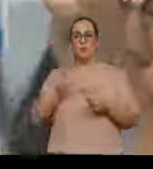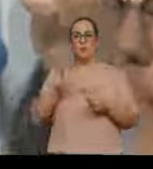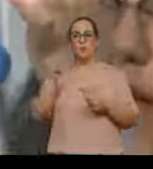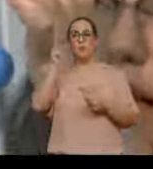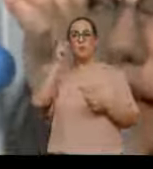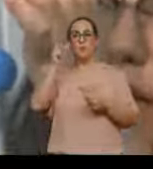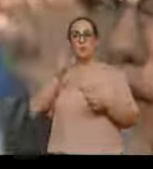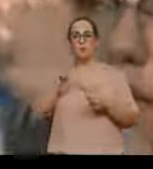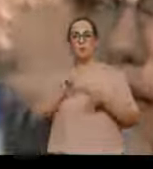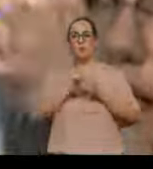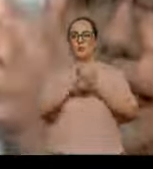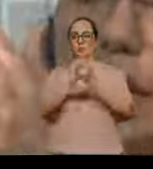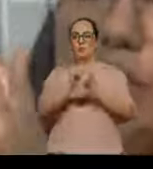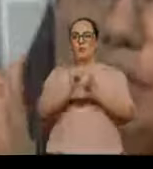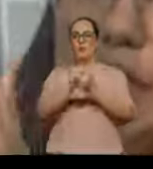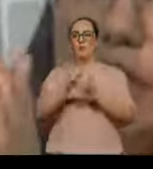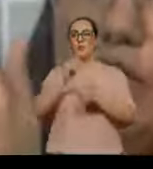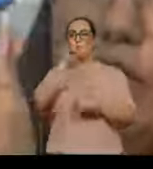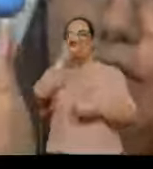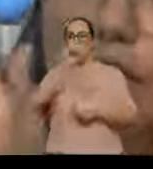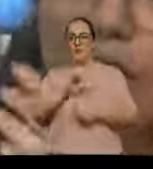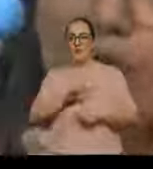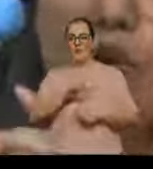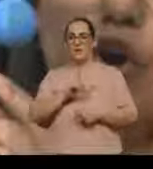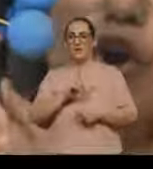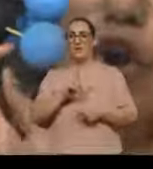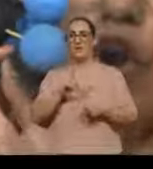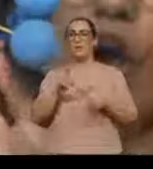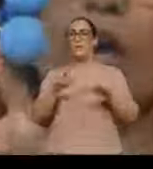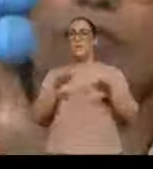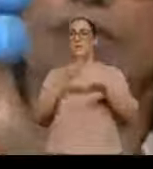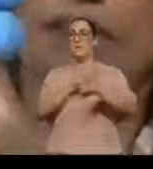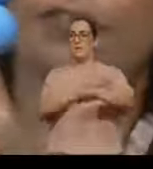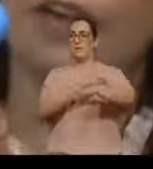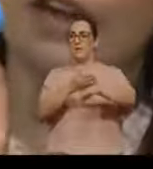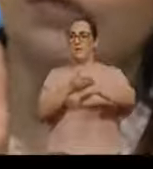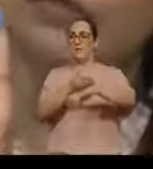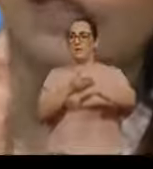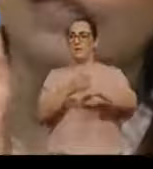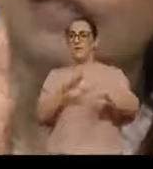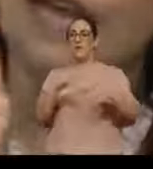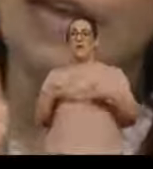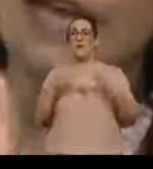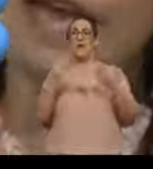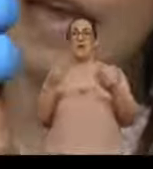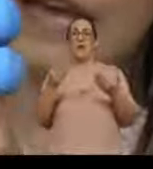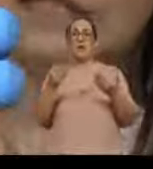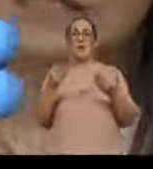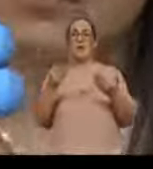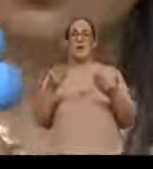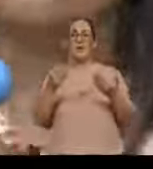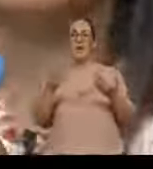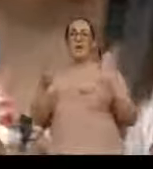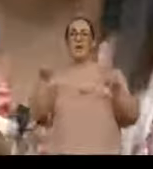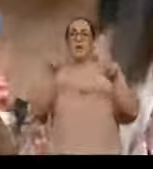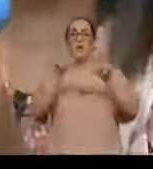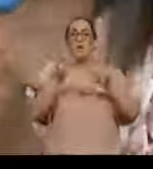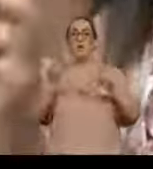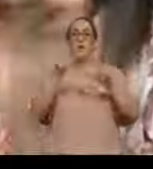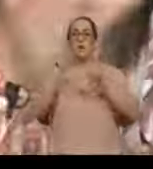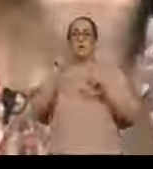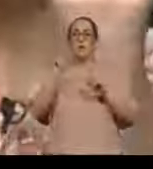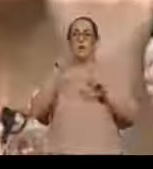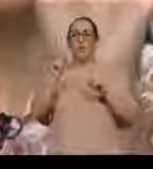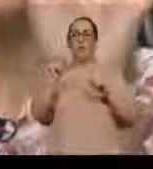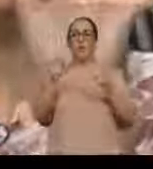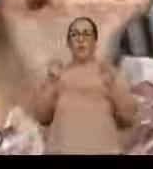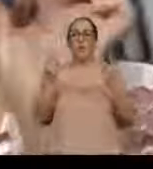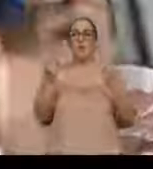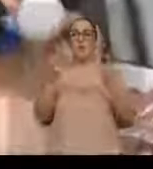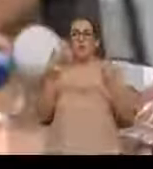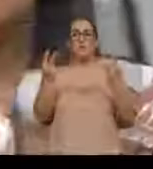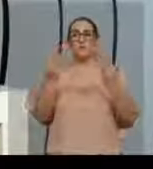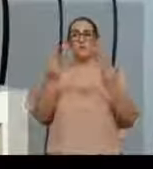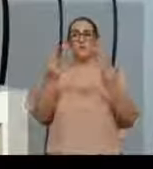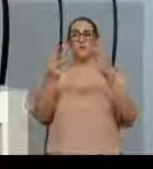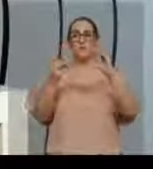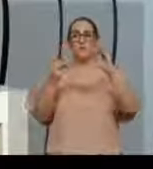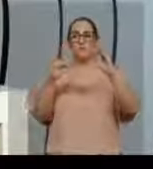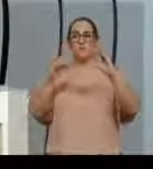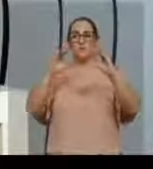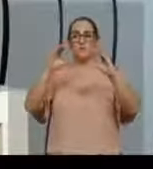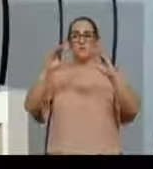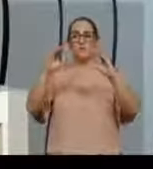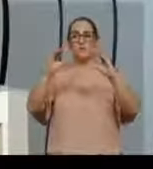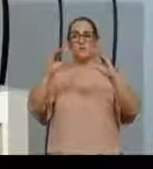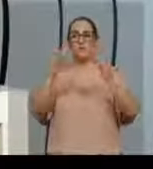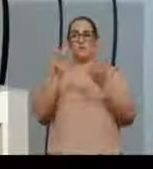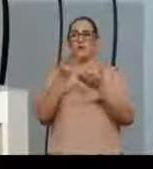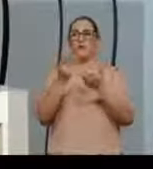com azul, amarelo com amarelo, branco com branco. Logo, o que vai acontecer? Essas duas moléculas são iguais. Se trata